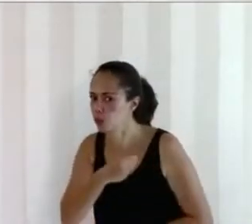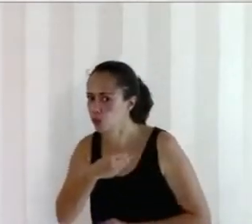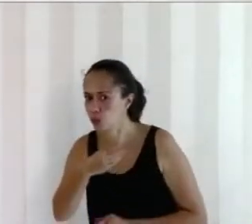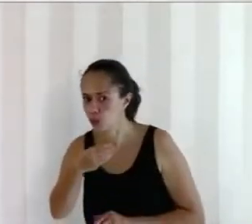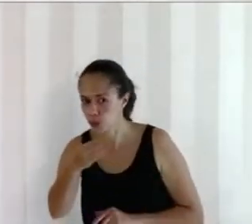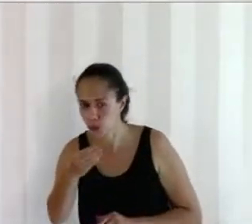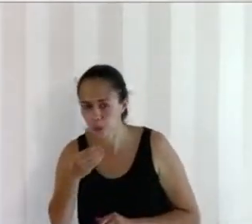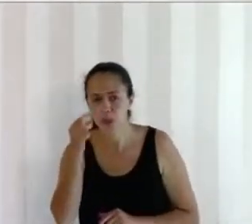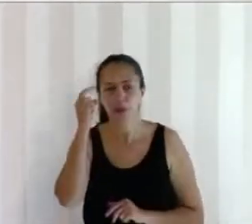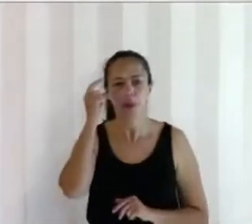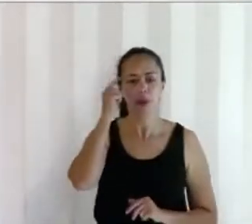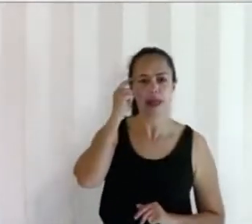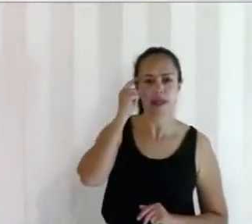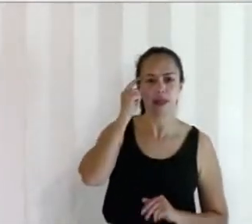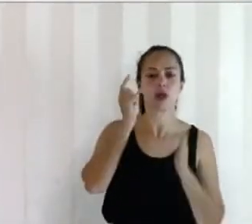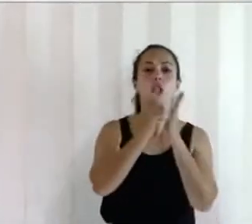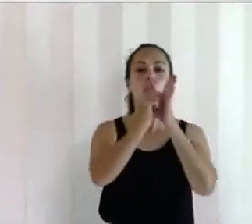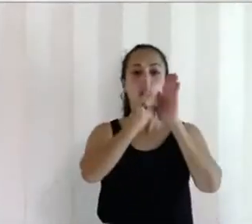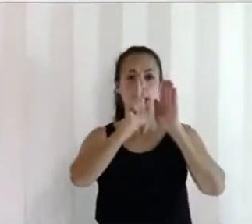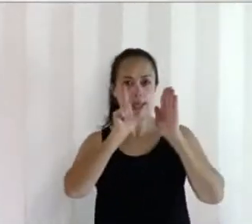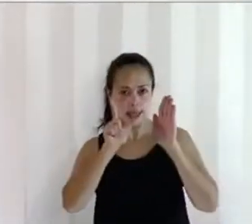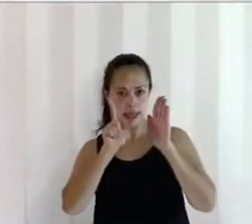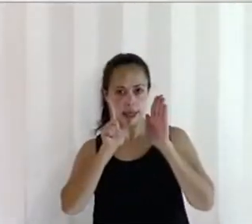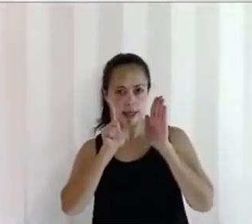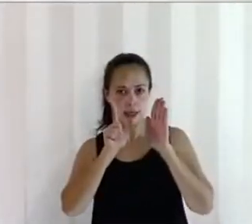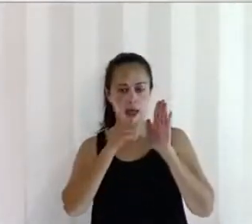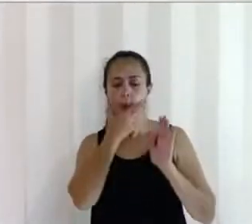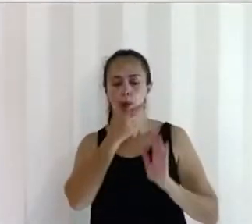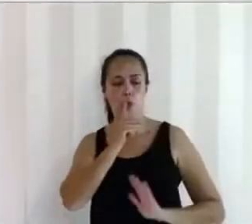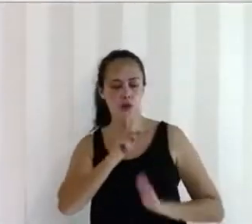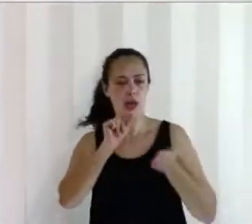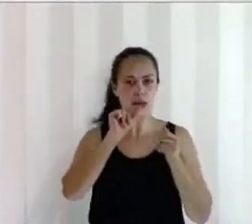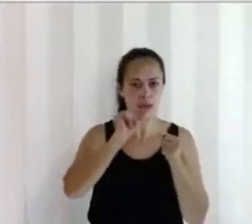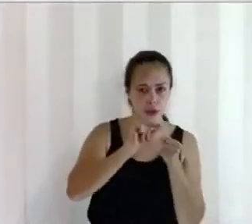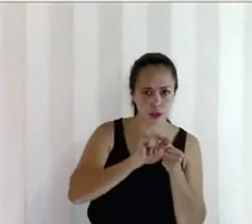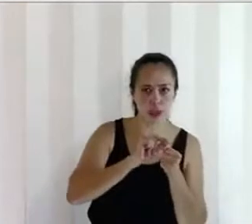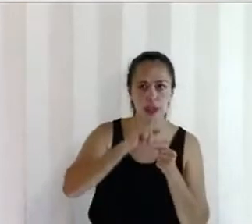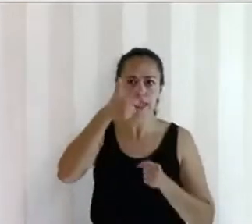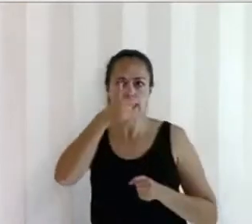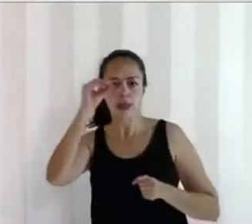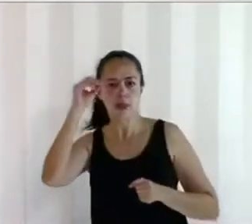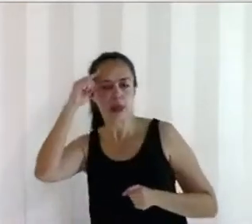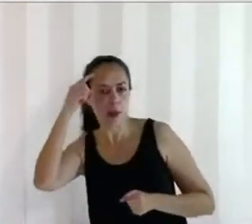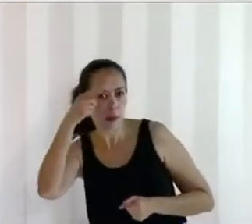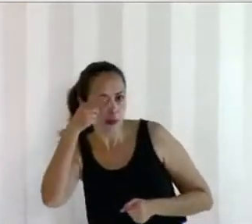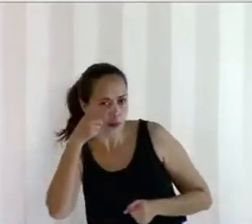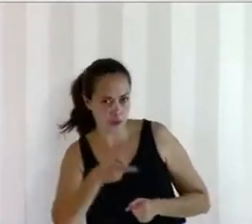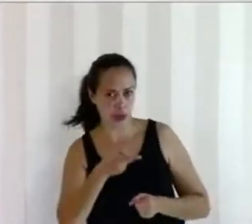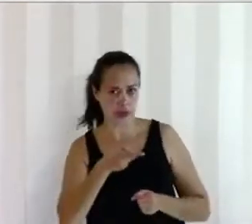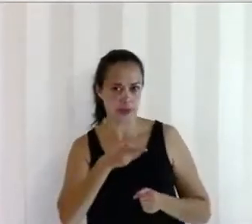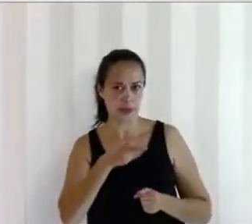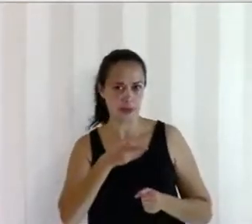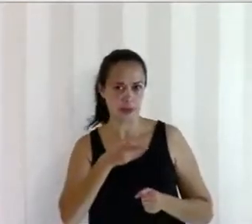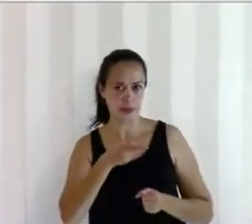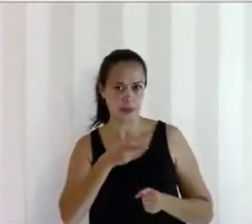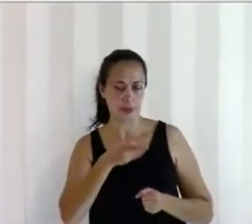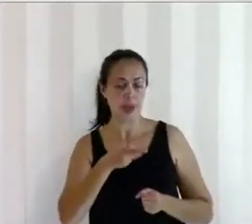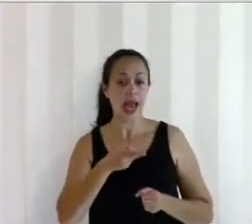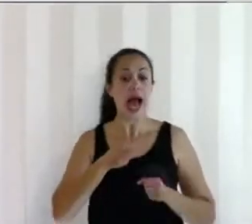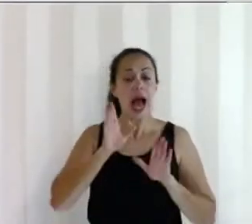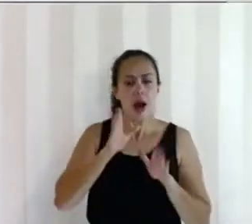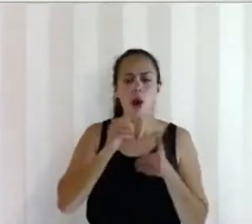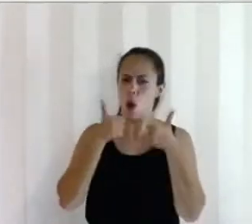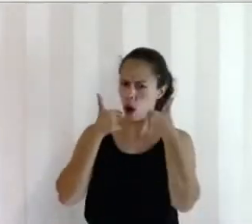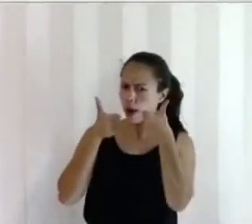que lei nos tempos de Jesus, lei para os judeus dos tempos de Jesus, eram os ensinos orais passados